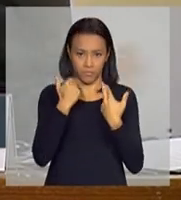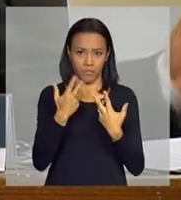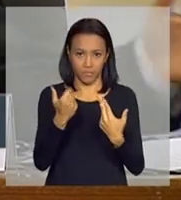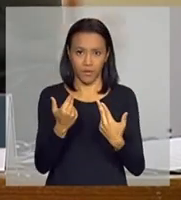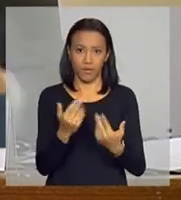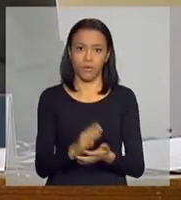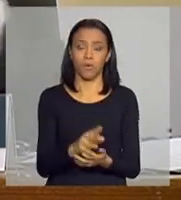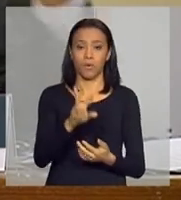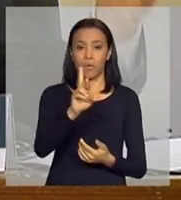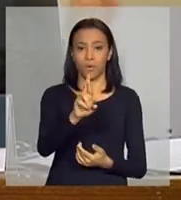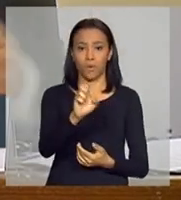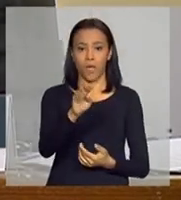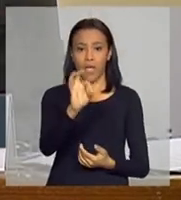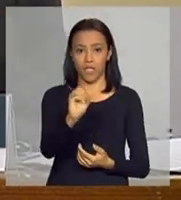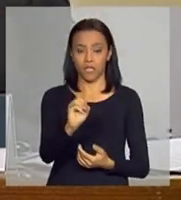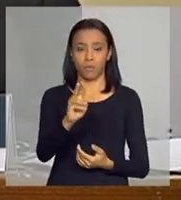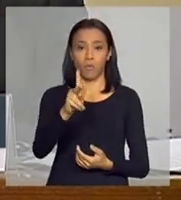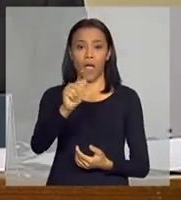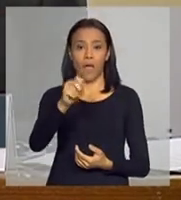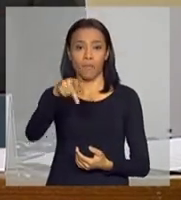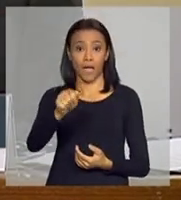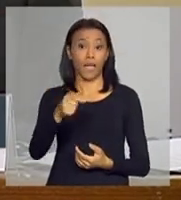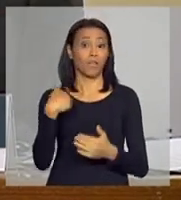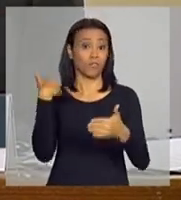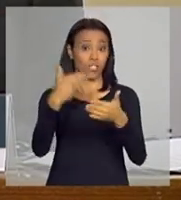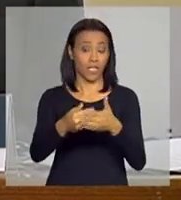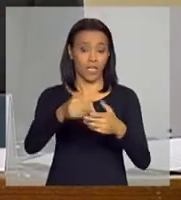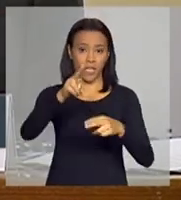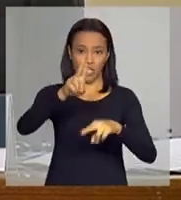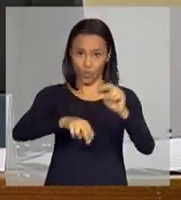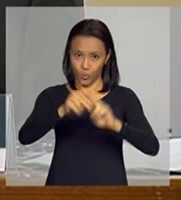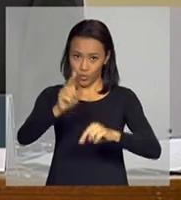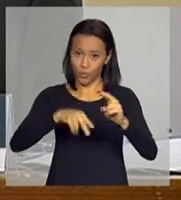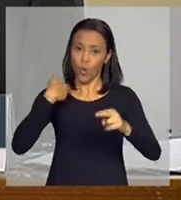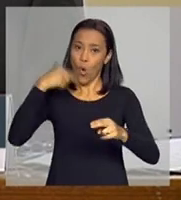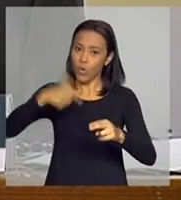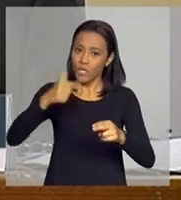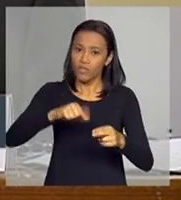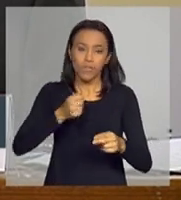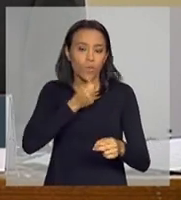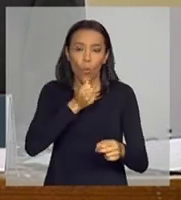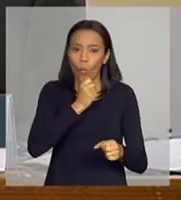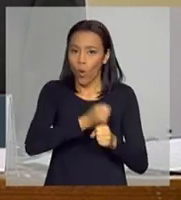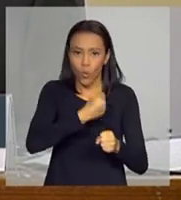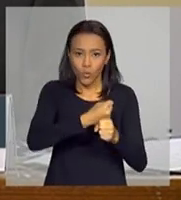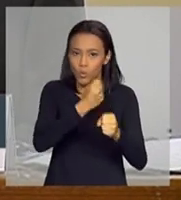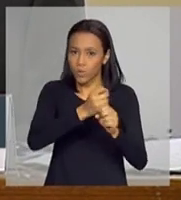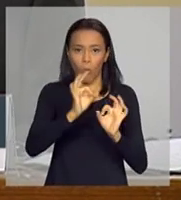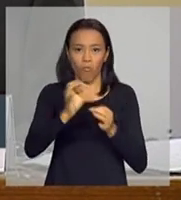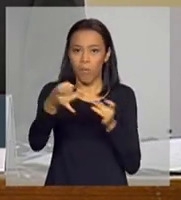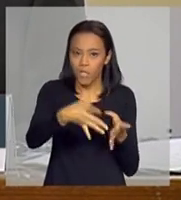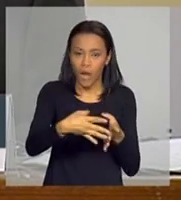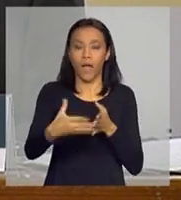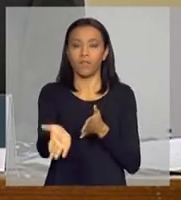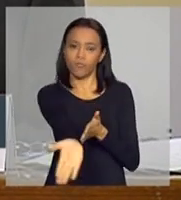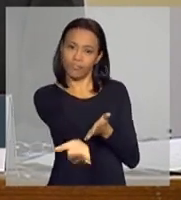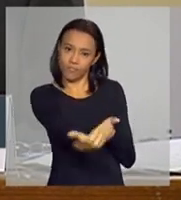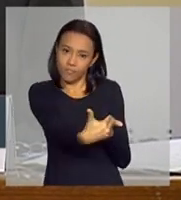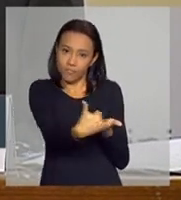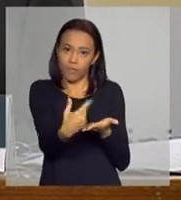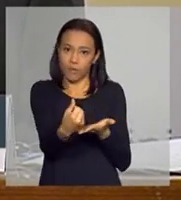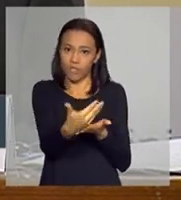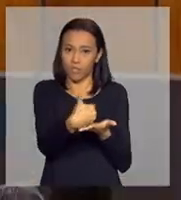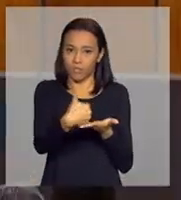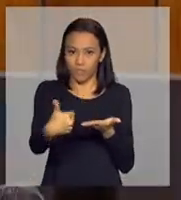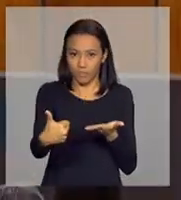quando chegar em junho Nós faremos mais uma limpeza daquilo que foi empenhado e não foi não se realizou não foi